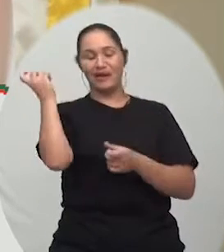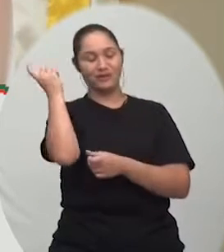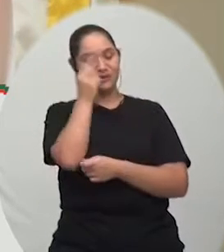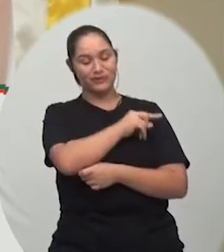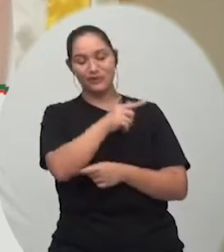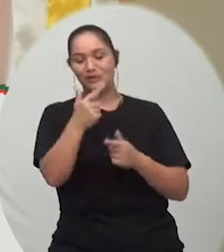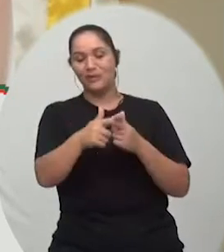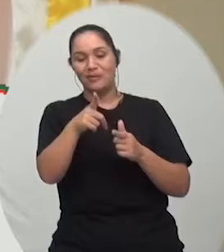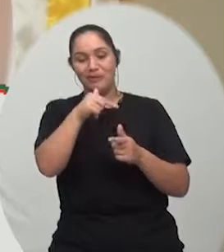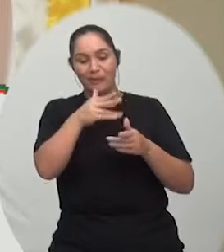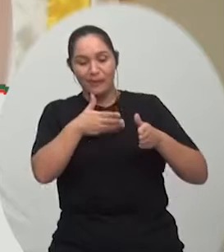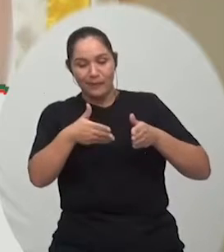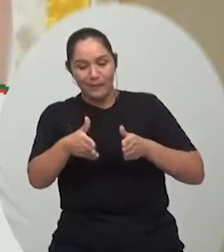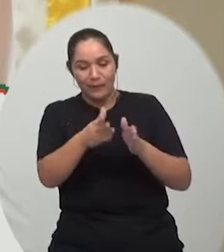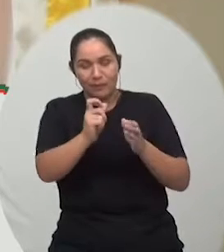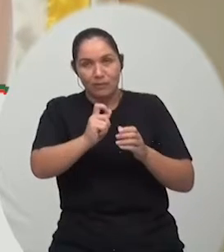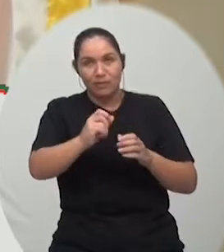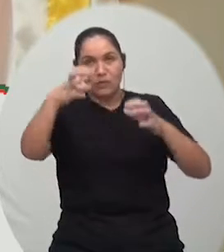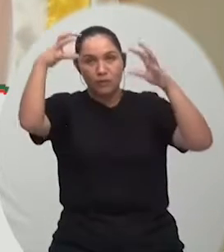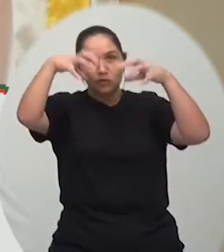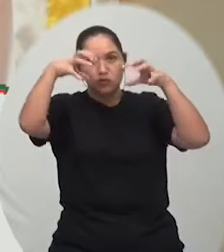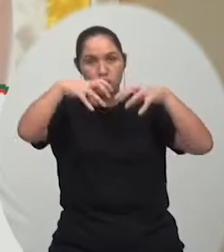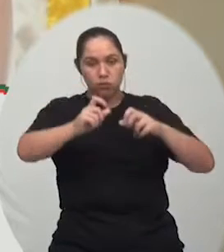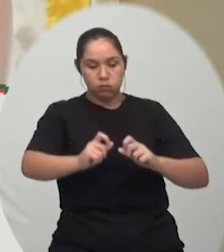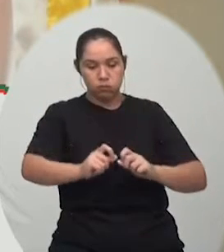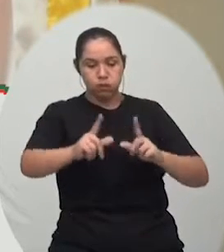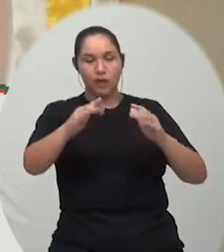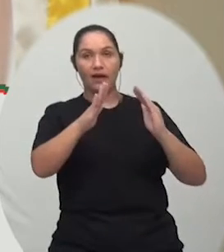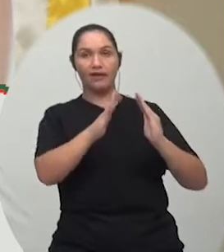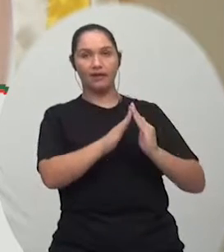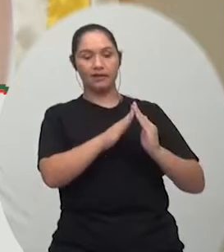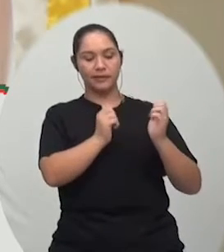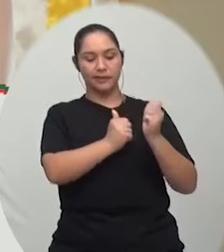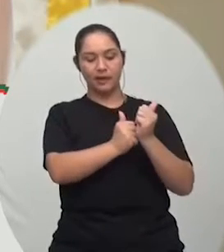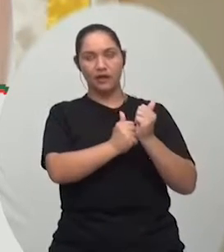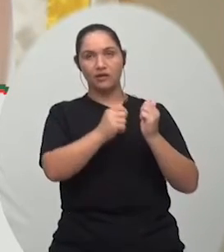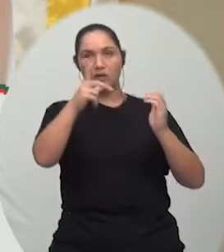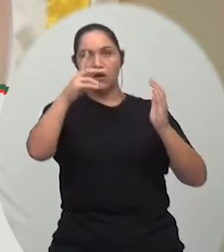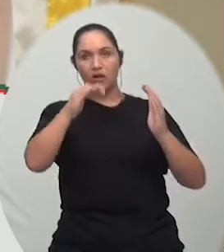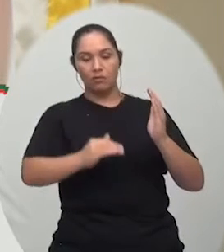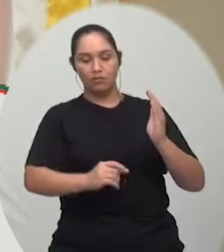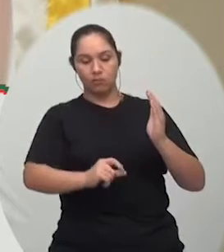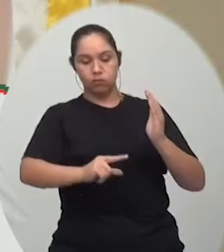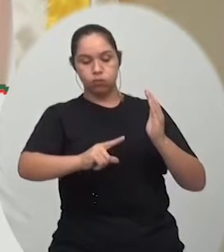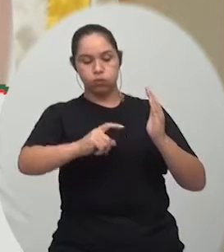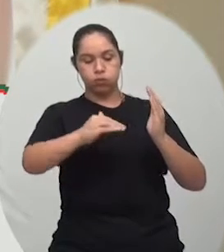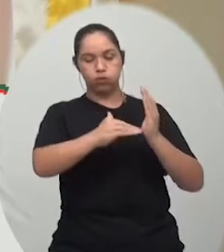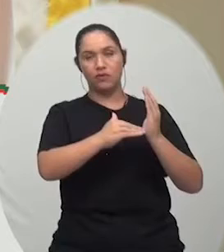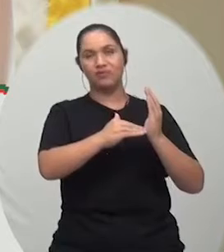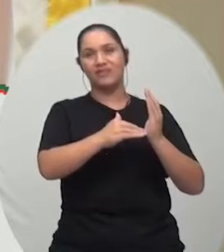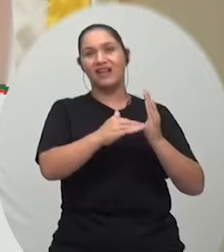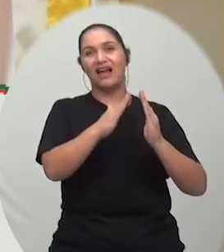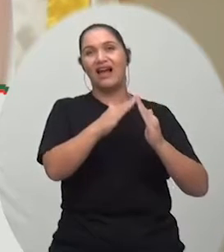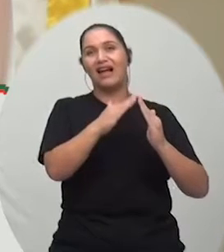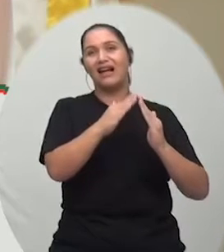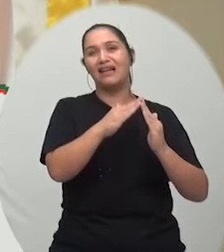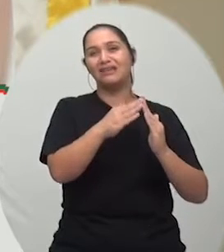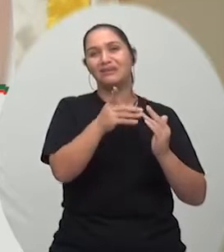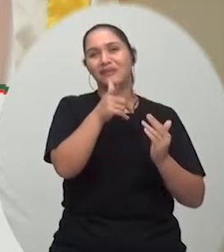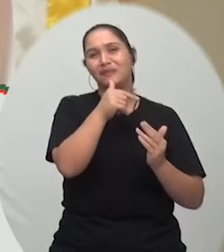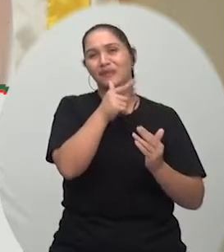né, que enche e acaba invadindo as casas, né? Quem sabe, faço esse apelo para que a Secretaria de